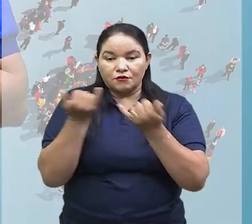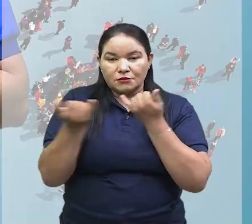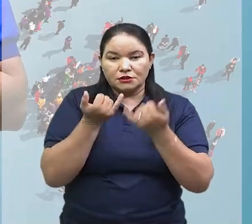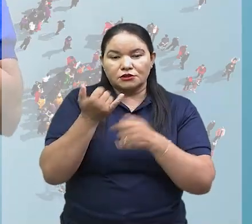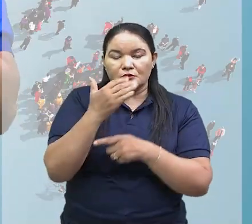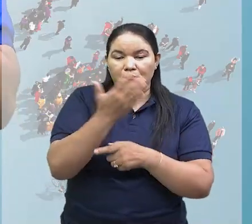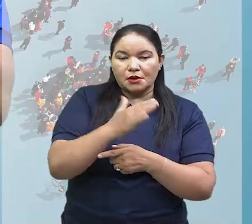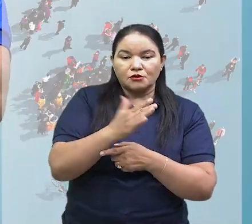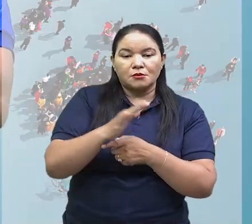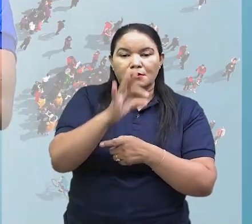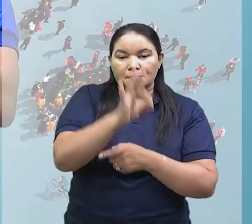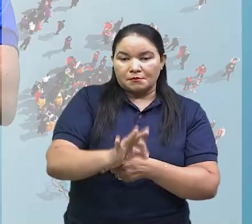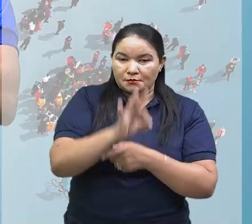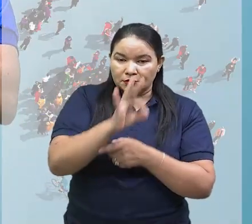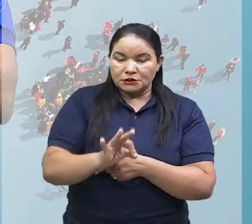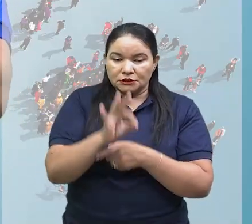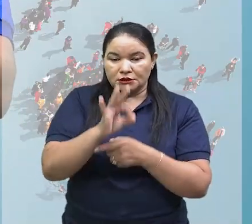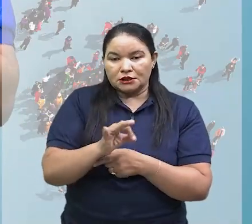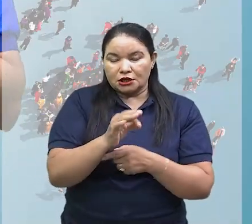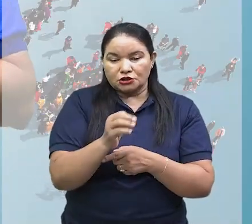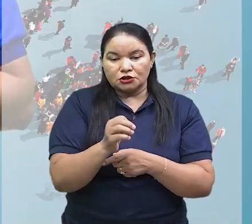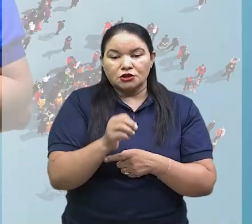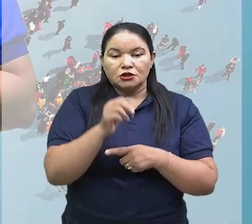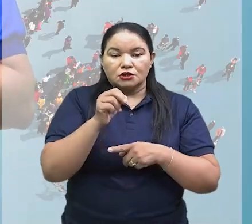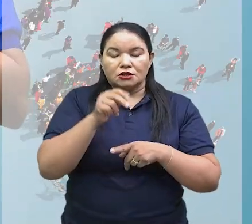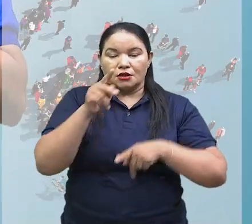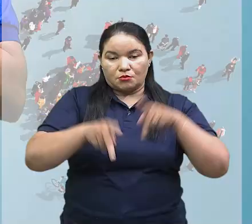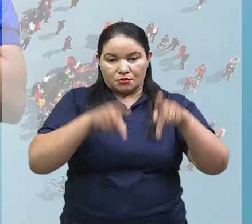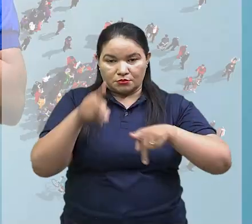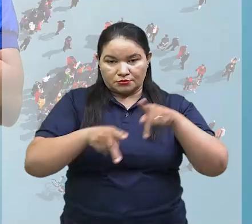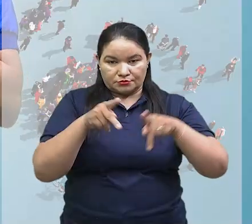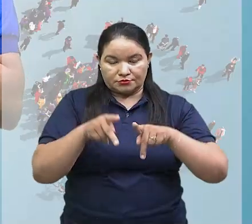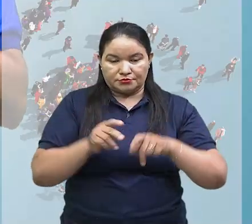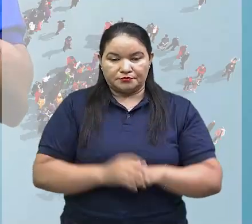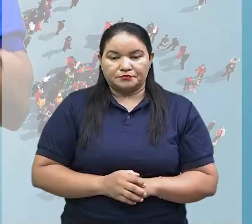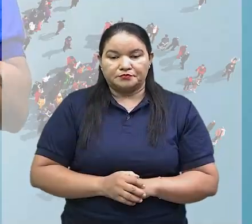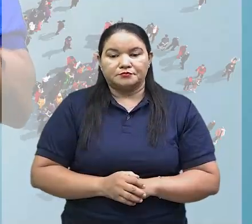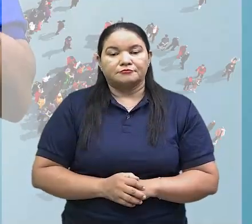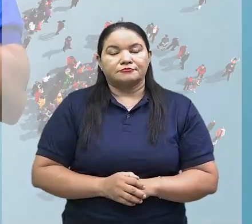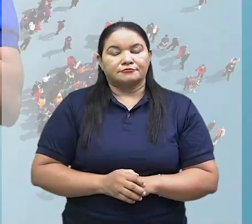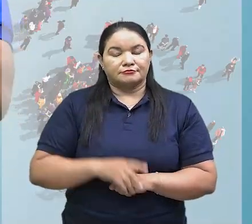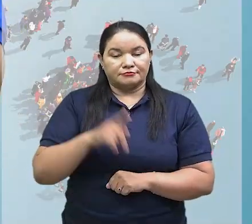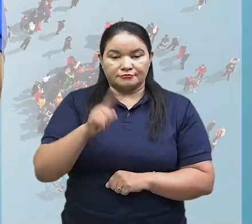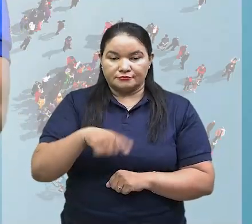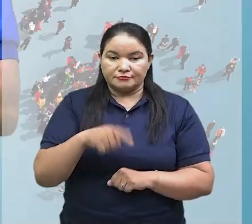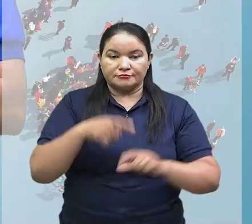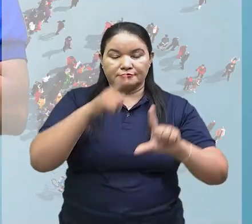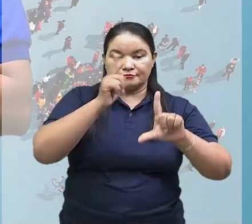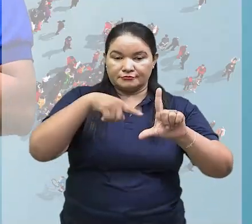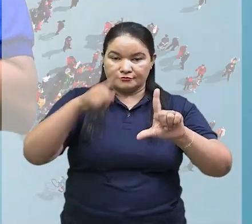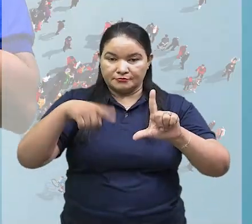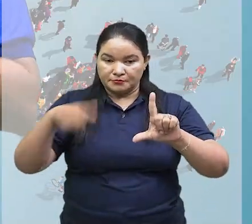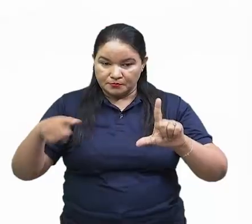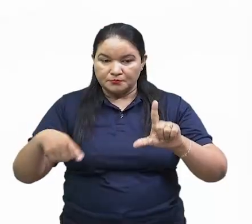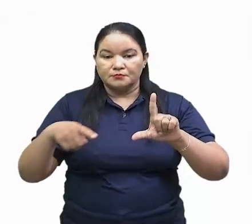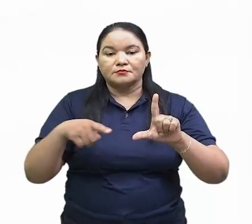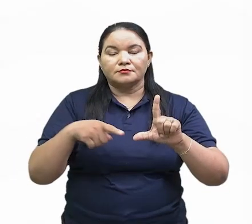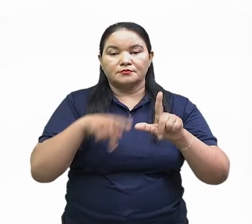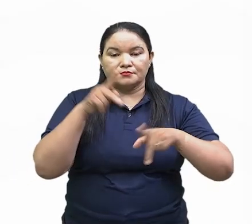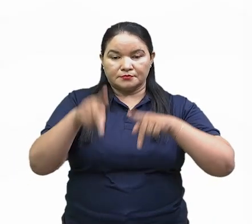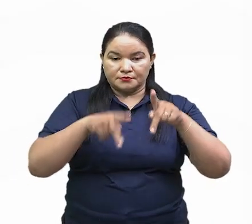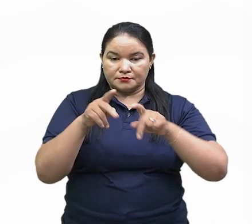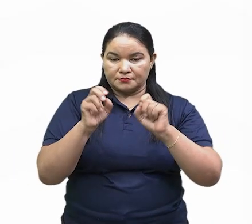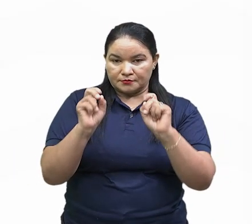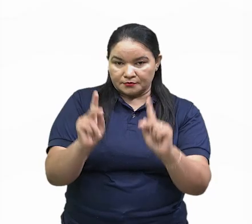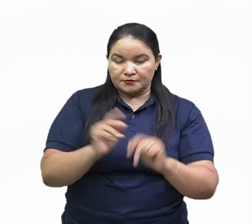da quantidade de habitantes, tá? E tudo isso vem através do quê? Desses indicadores demográficos, tá?